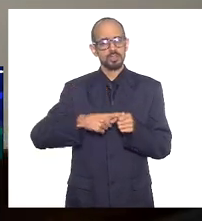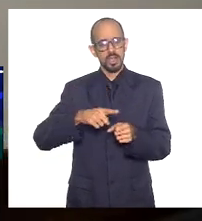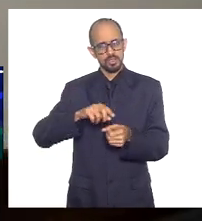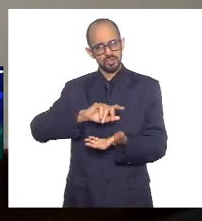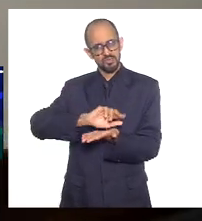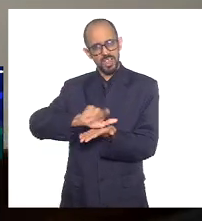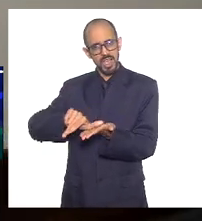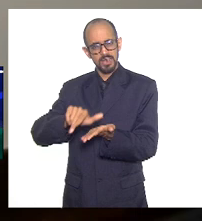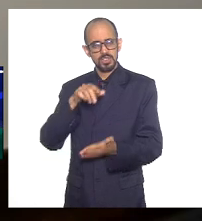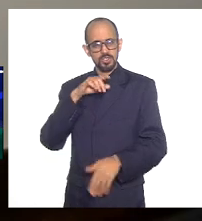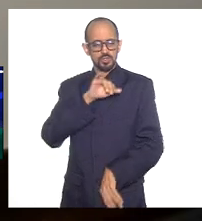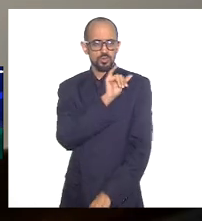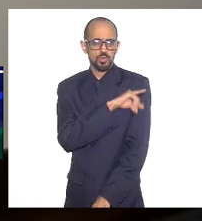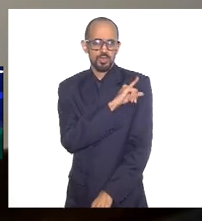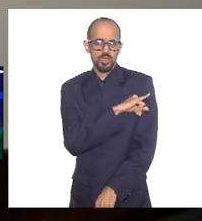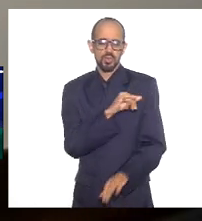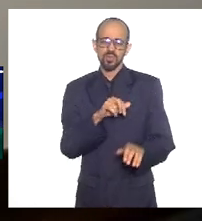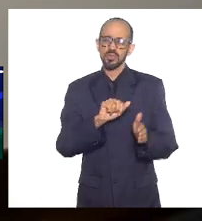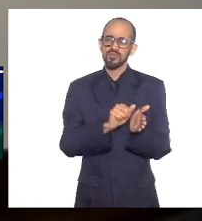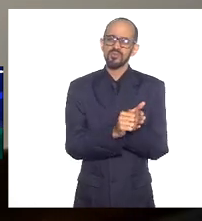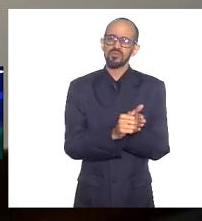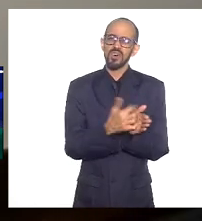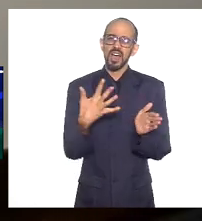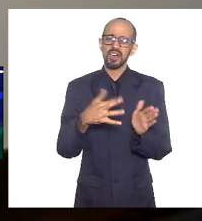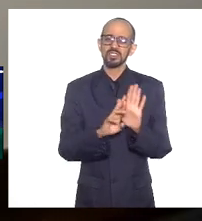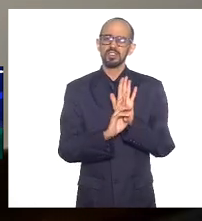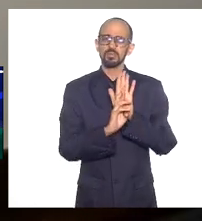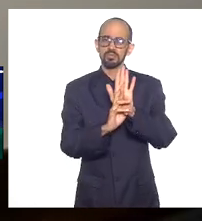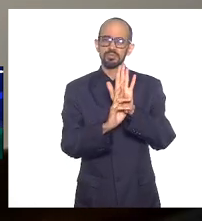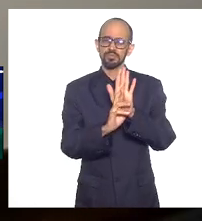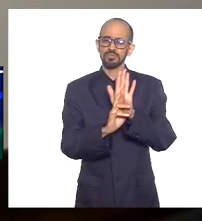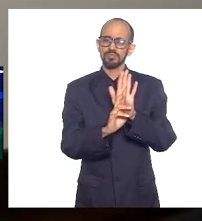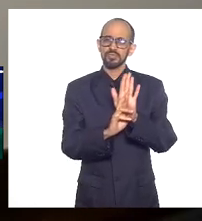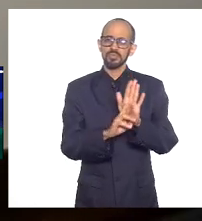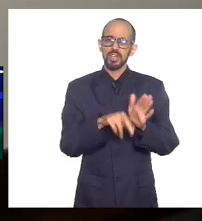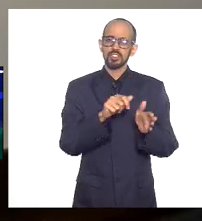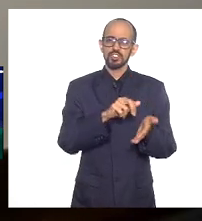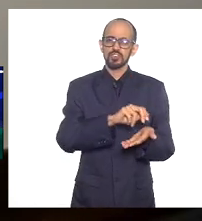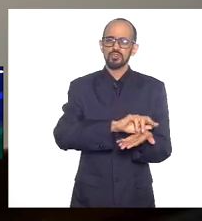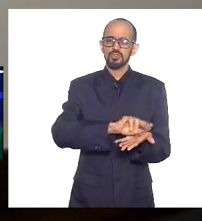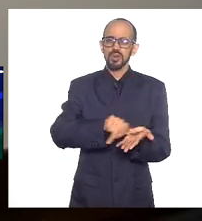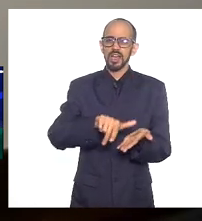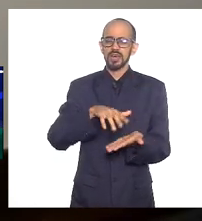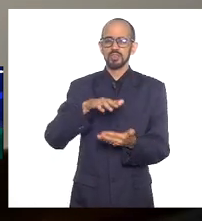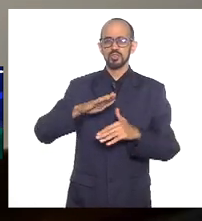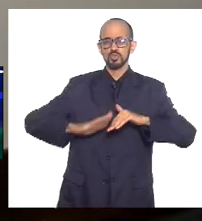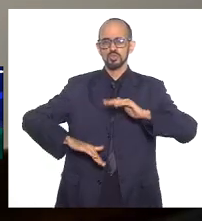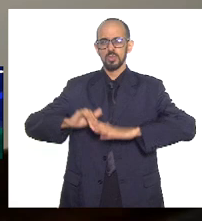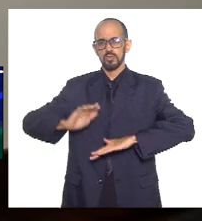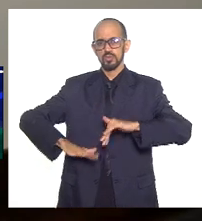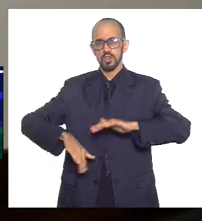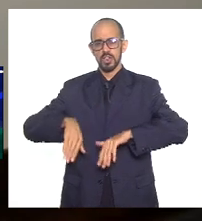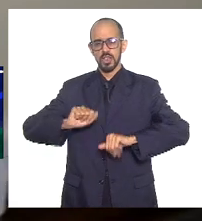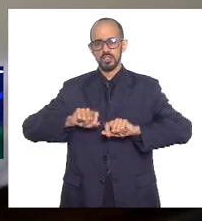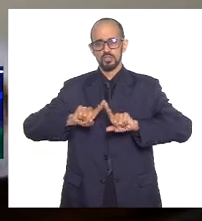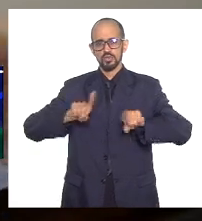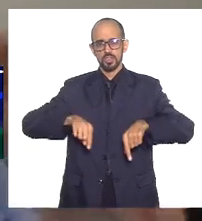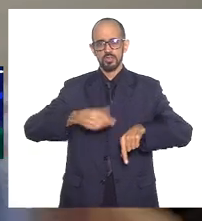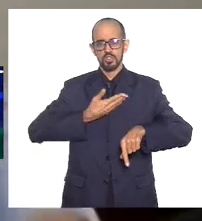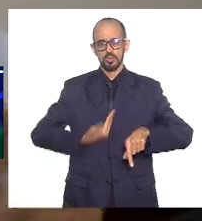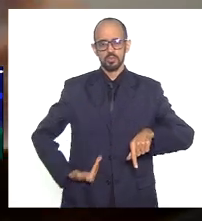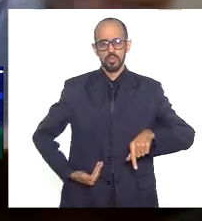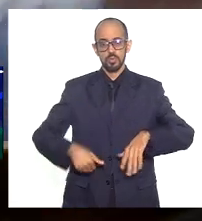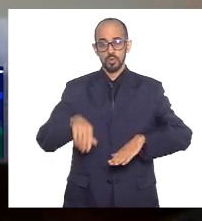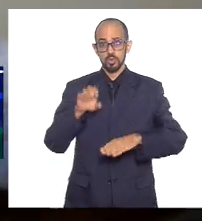inúmeras representações qualificadas e diversificadas de várias categorias do serviço público do Rio de Janeiro do serviço público